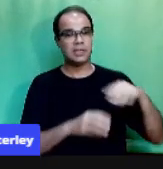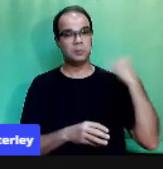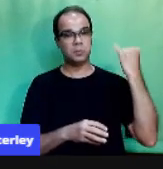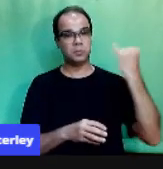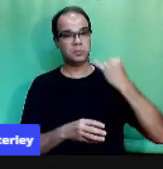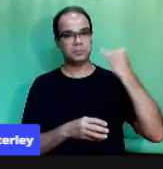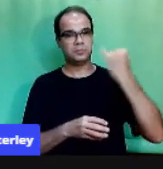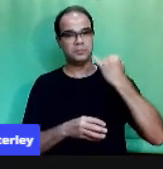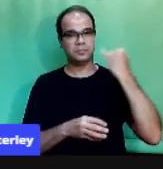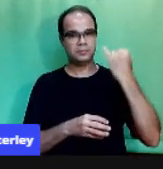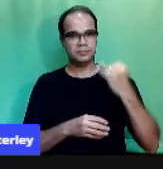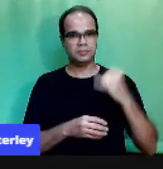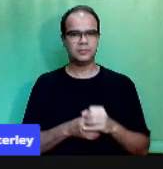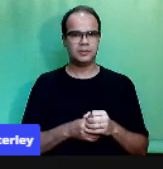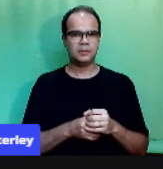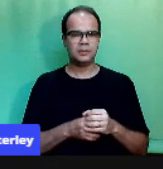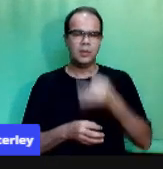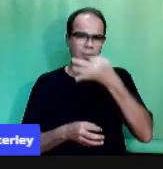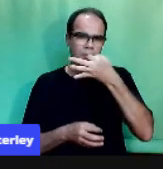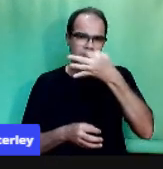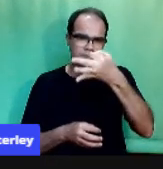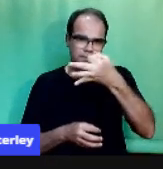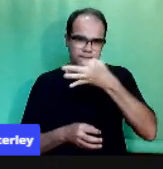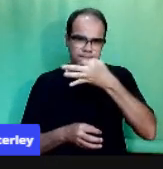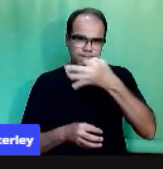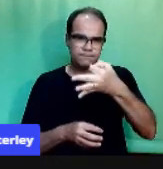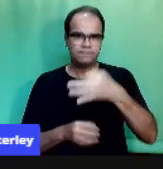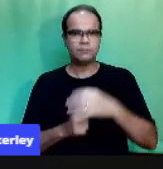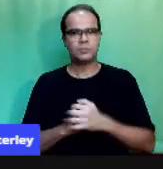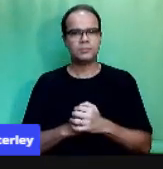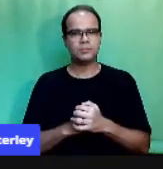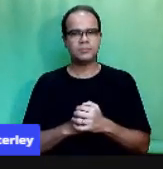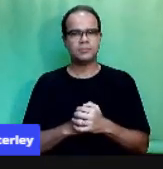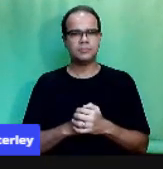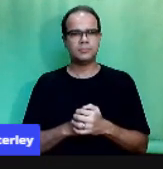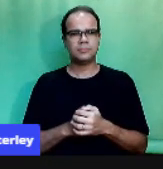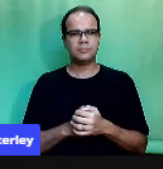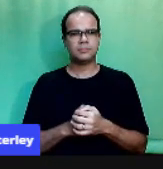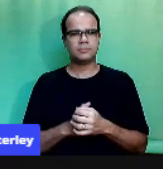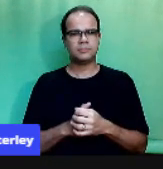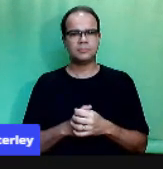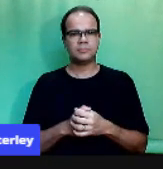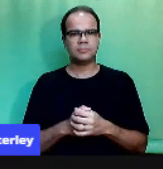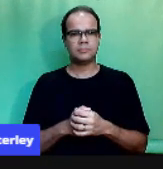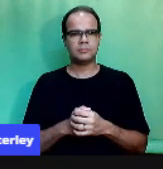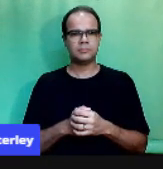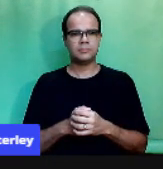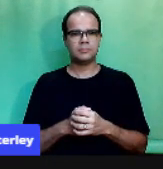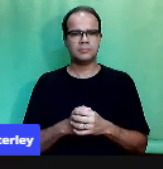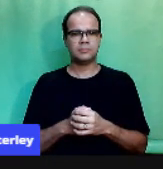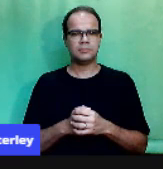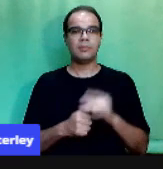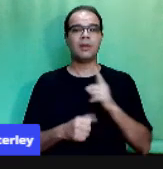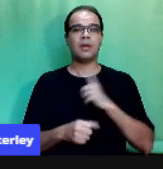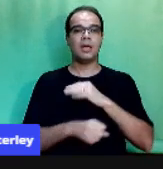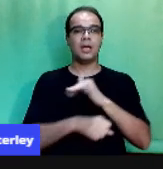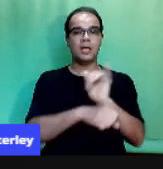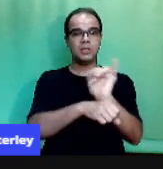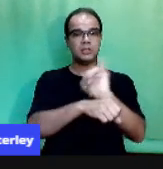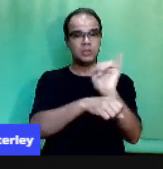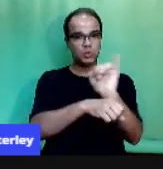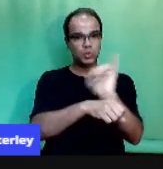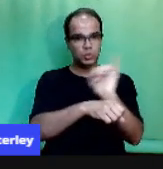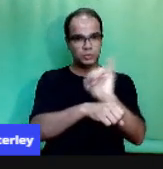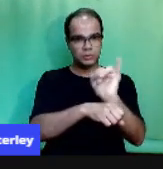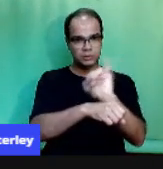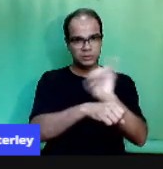como sugestão final, eu vou falar do canal, o próximo, YouTube Edu, que